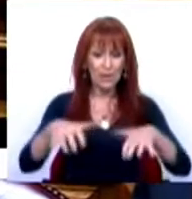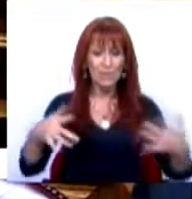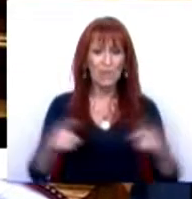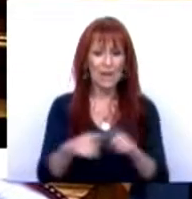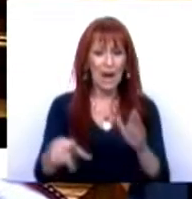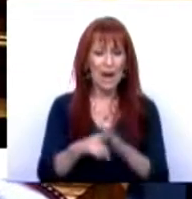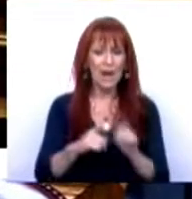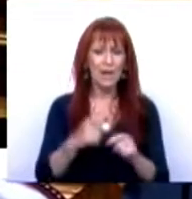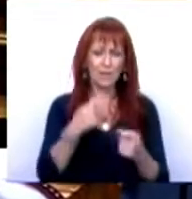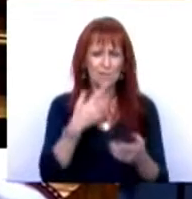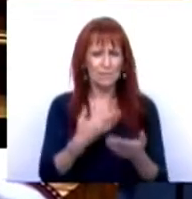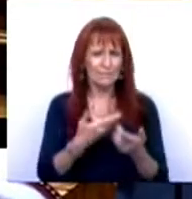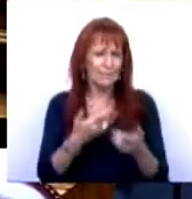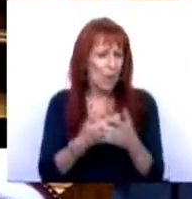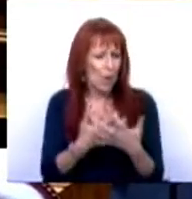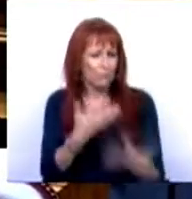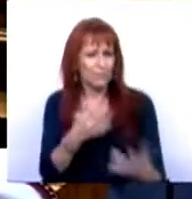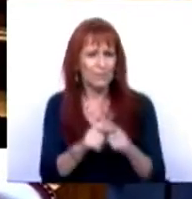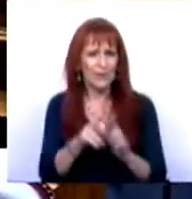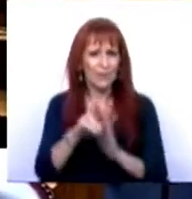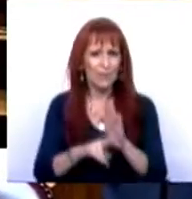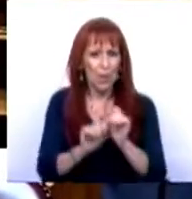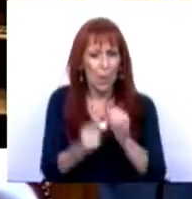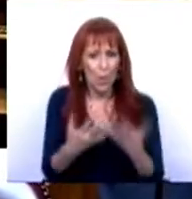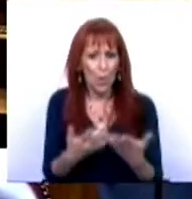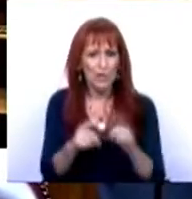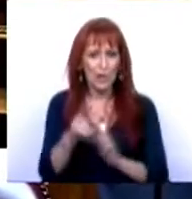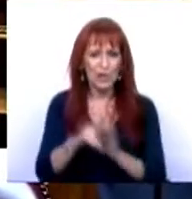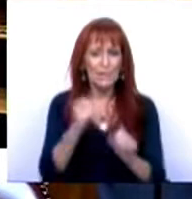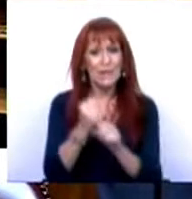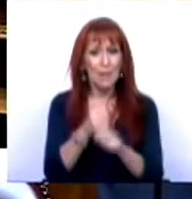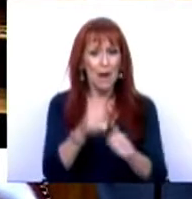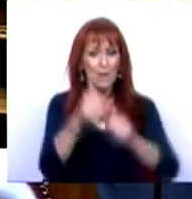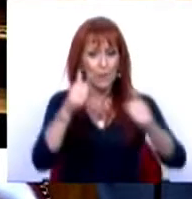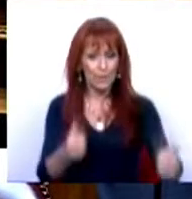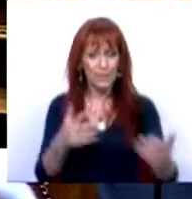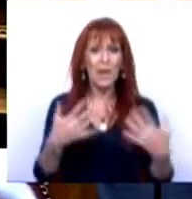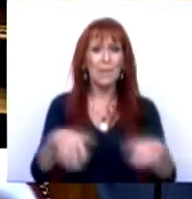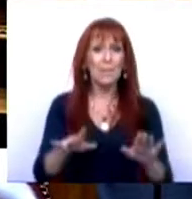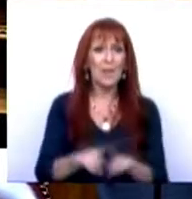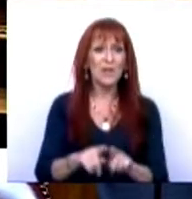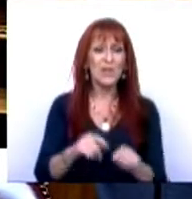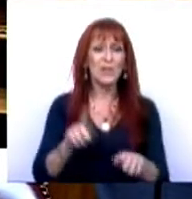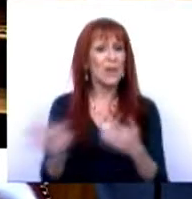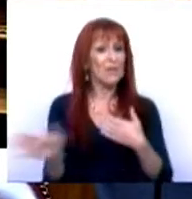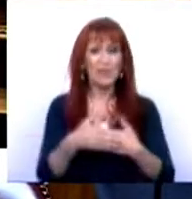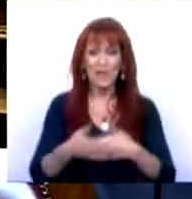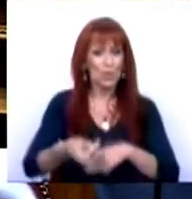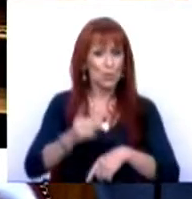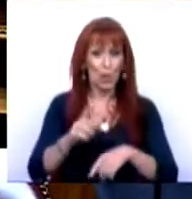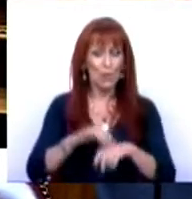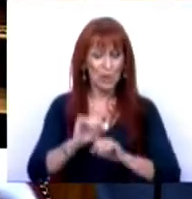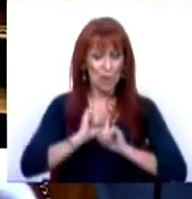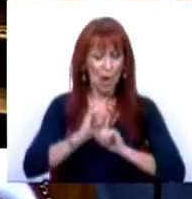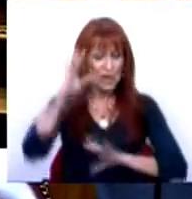uma lei extravagante para regular o regime do teletrabalho. Mas como não ficamos fechados sobre os